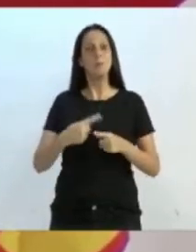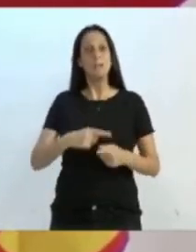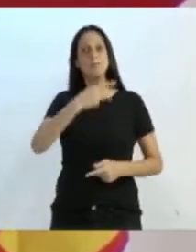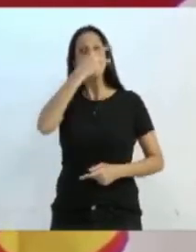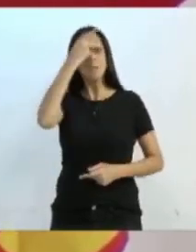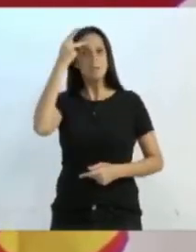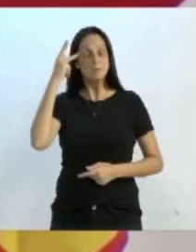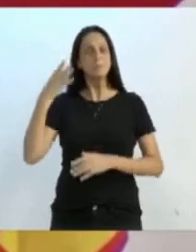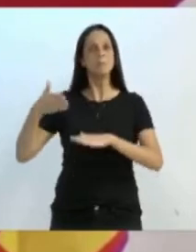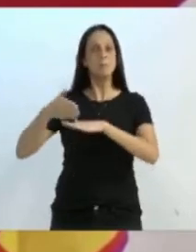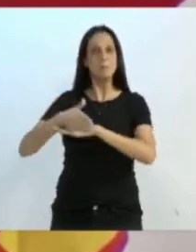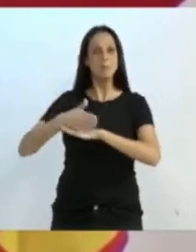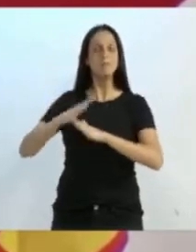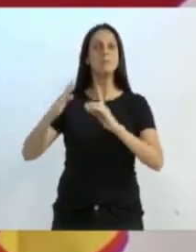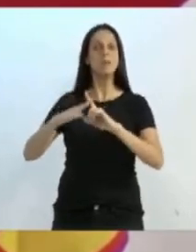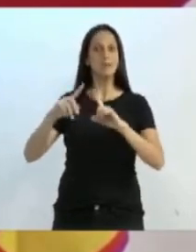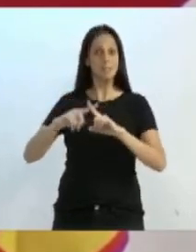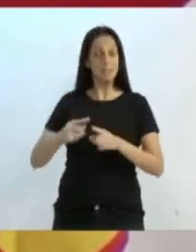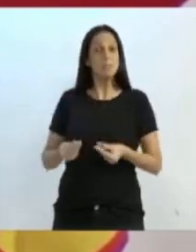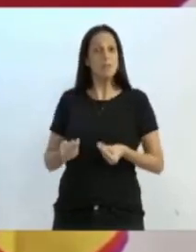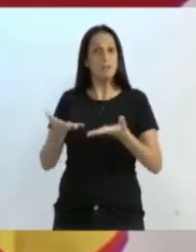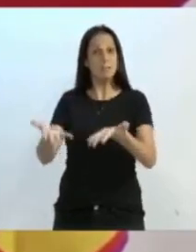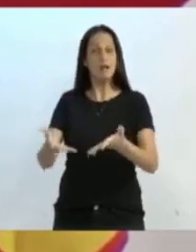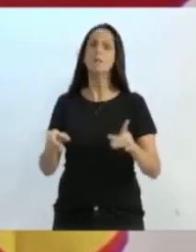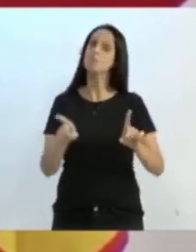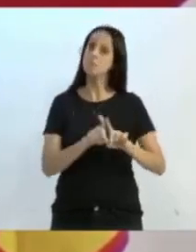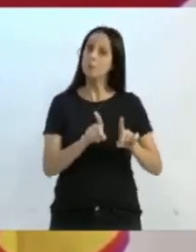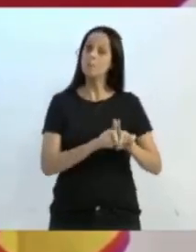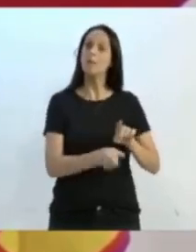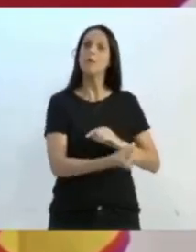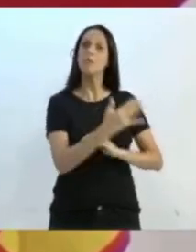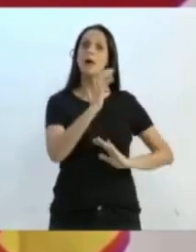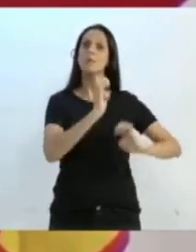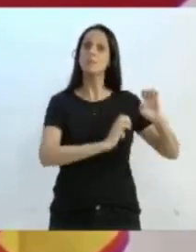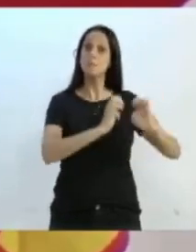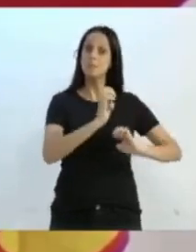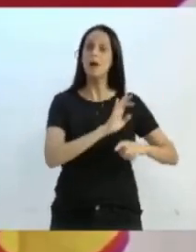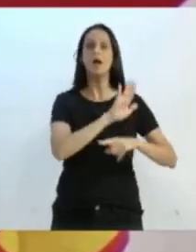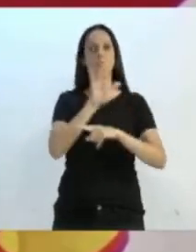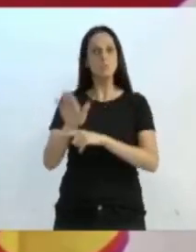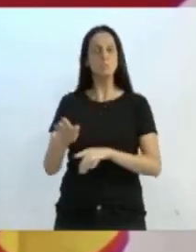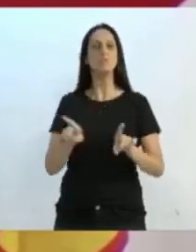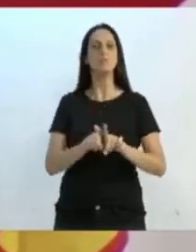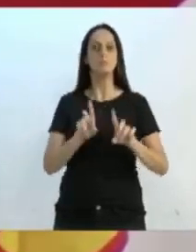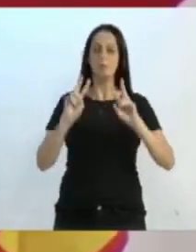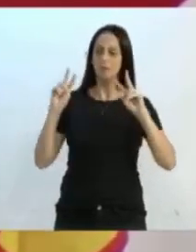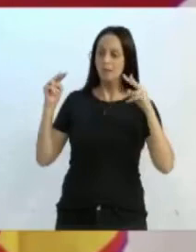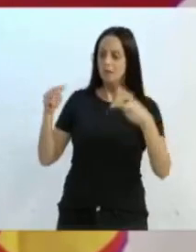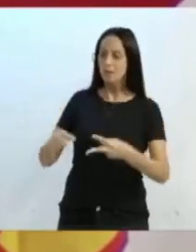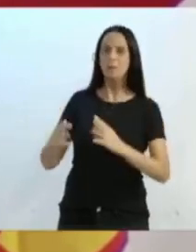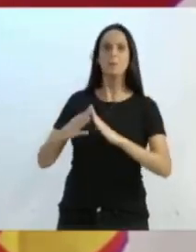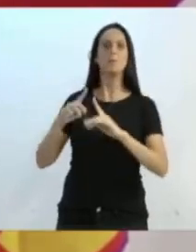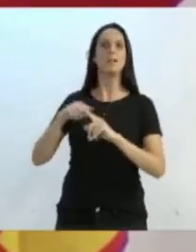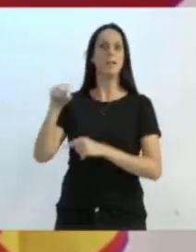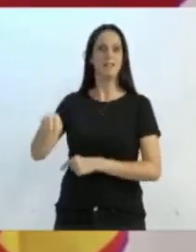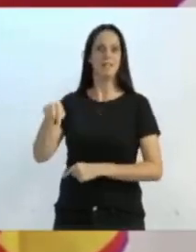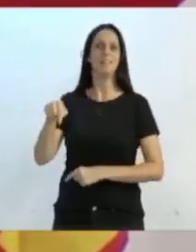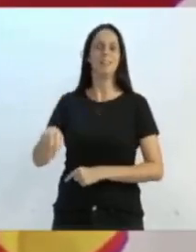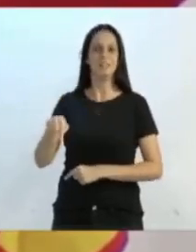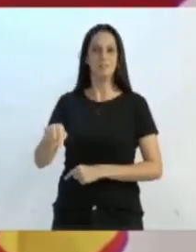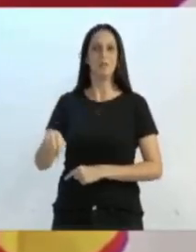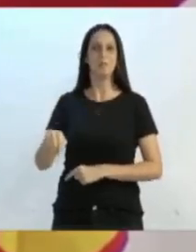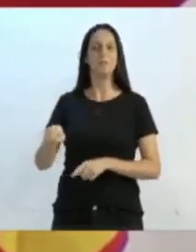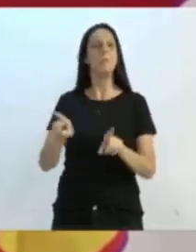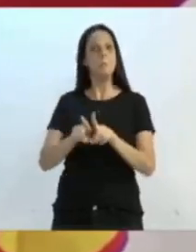fiéis, das pessoas de bem, e muitos empresários aqui na cidade também, que acabam reconhecendo o trabalho das igrejas e